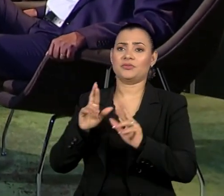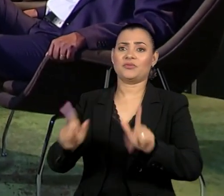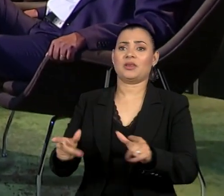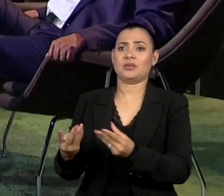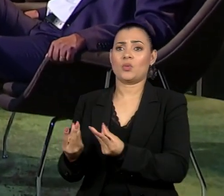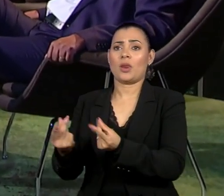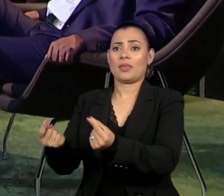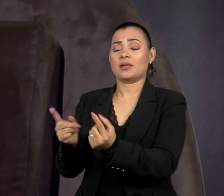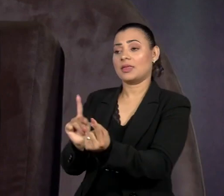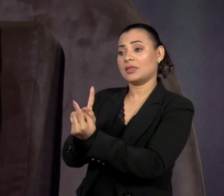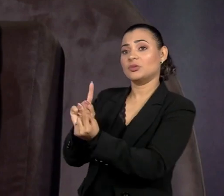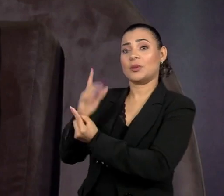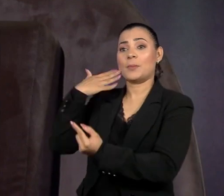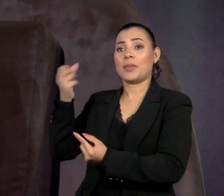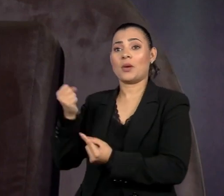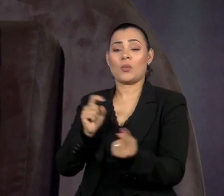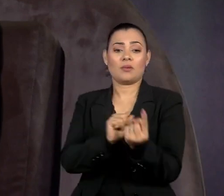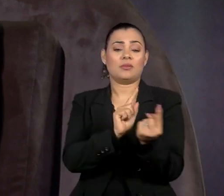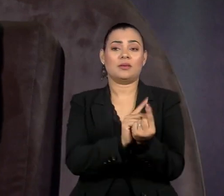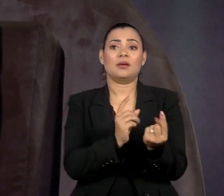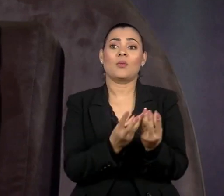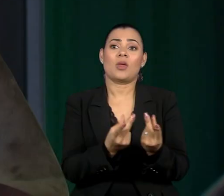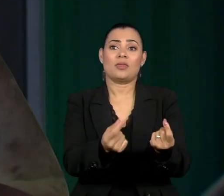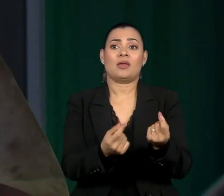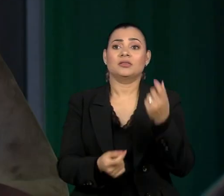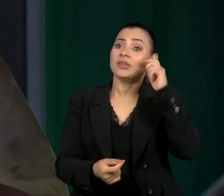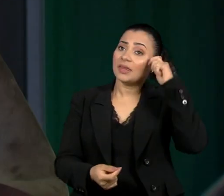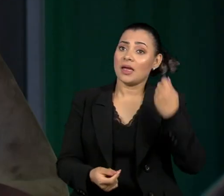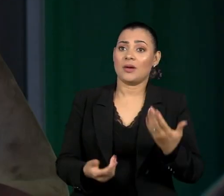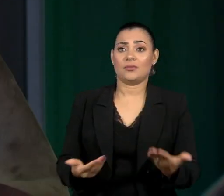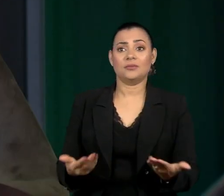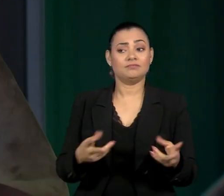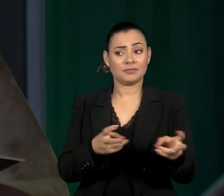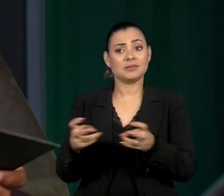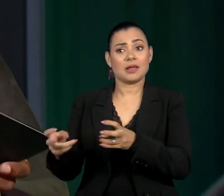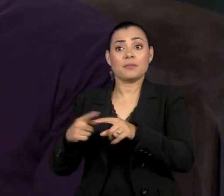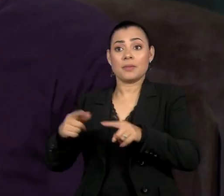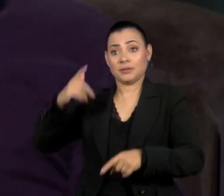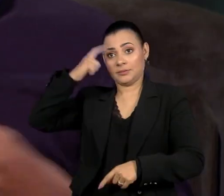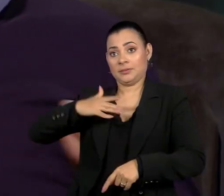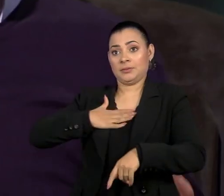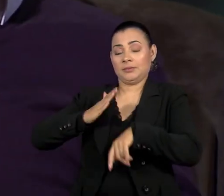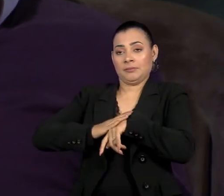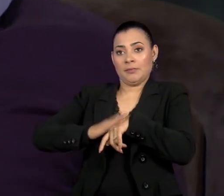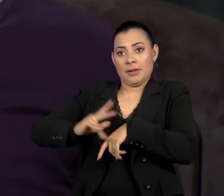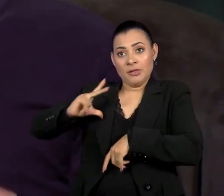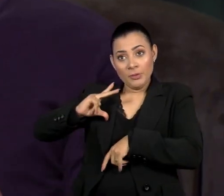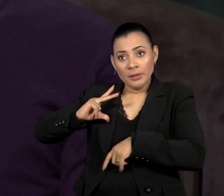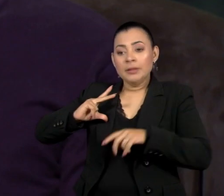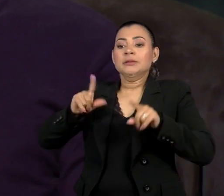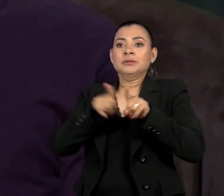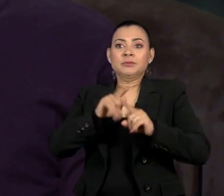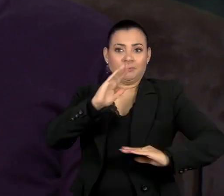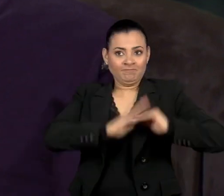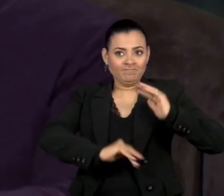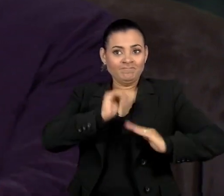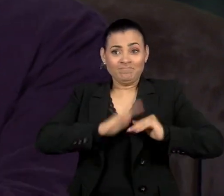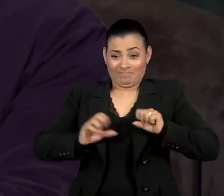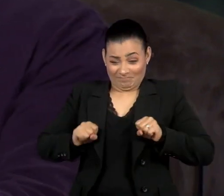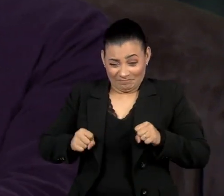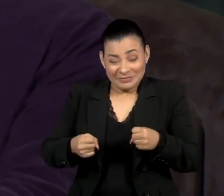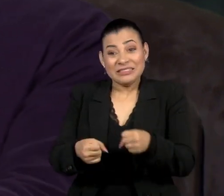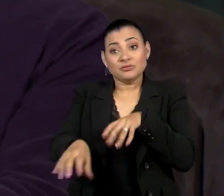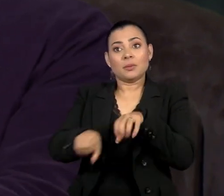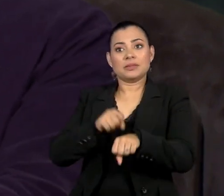qualidade do atendimento, da assistência, do acesso, mas o processo pessoal, junto com o processo profissional de formação tão